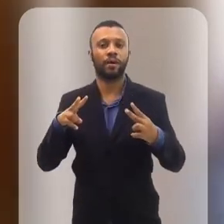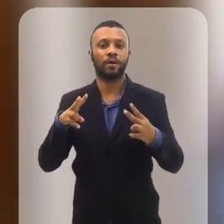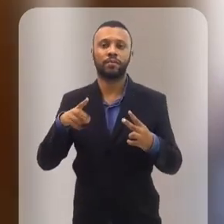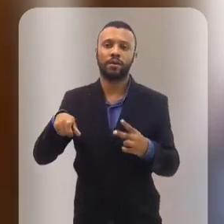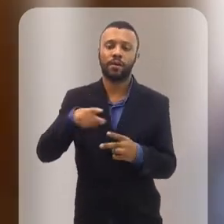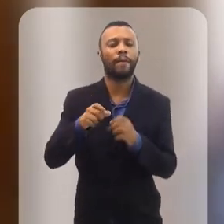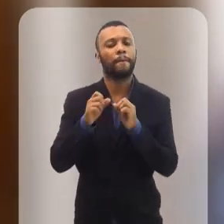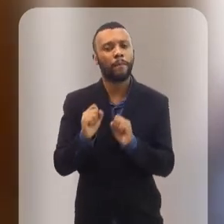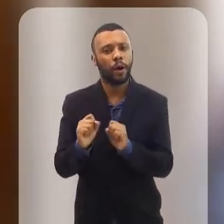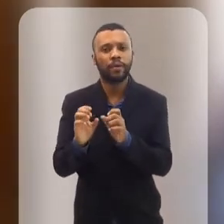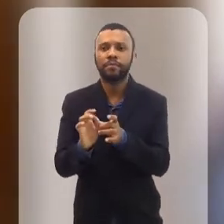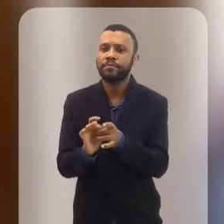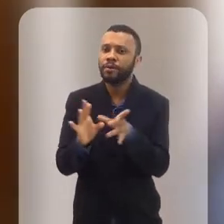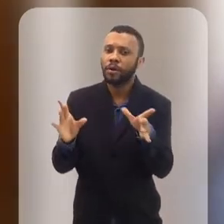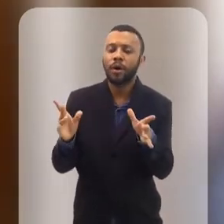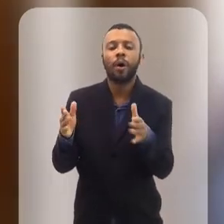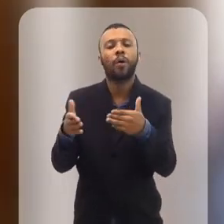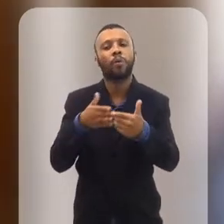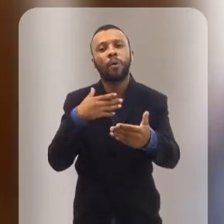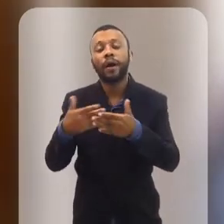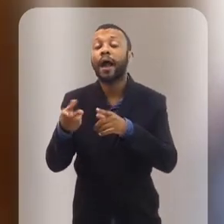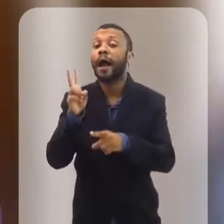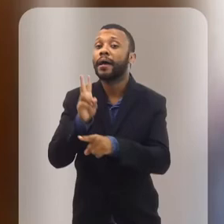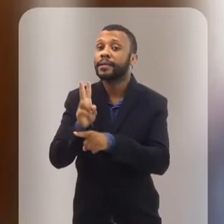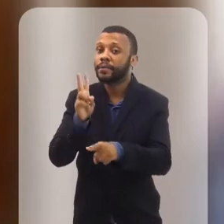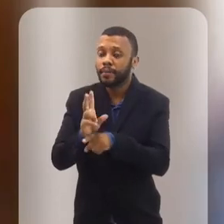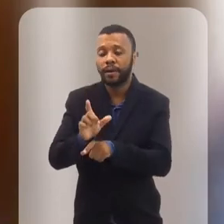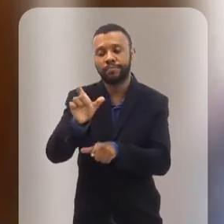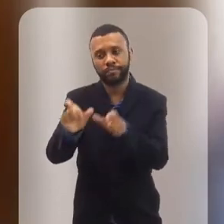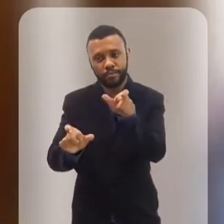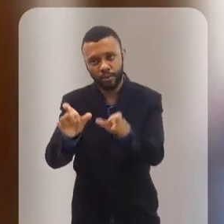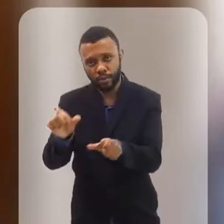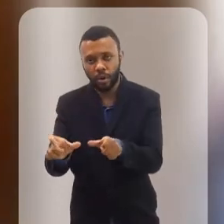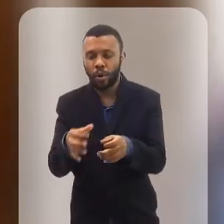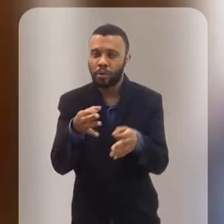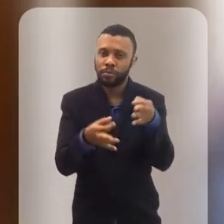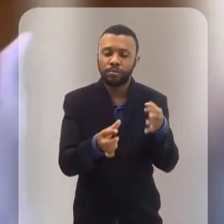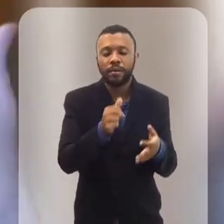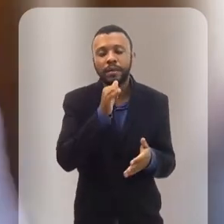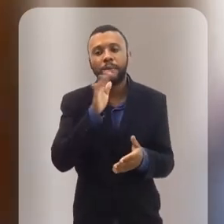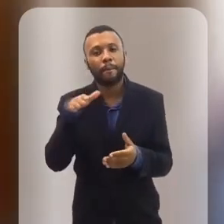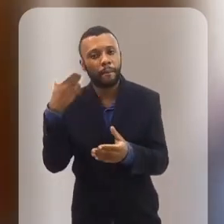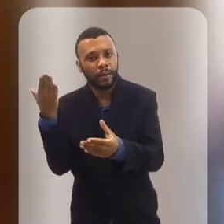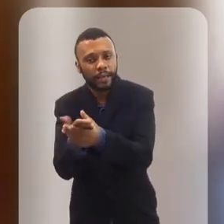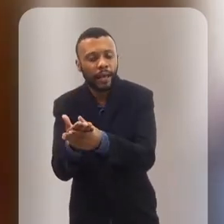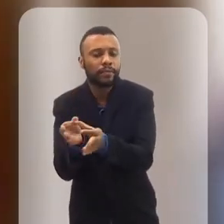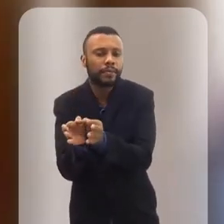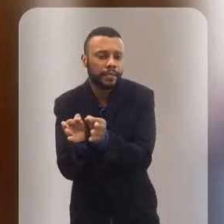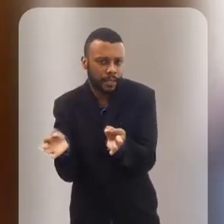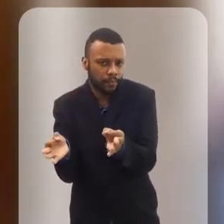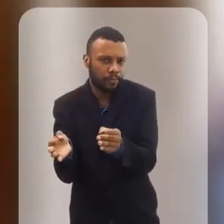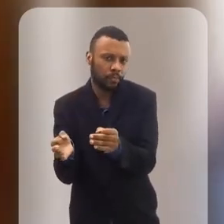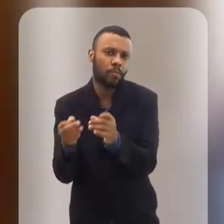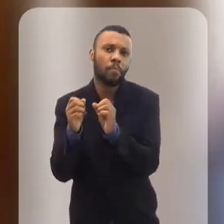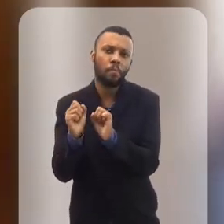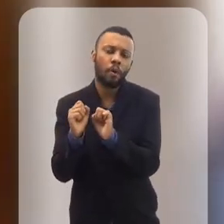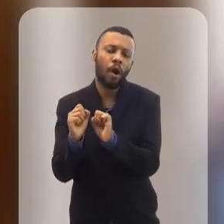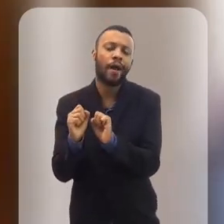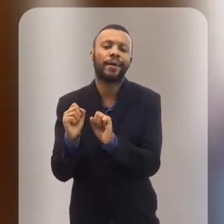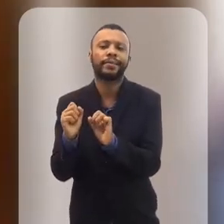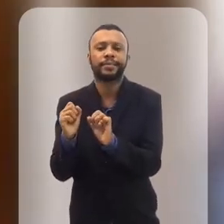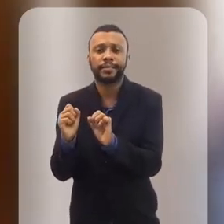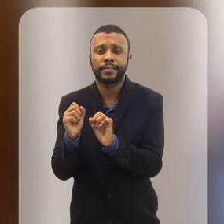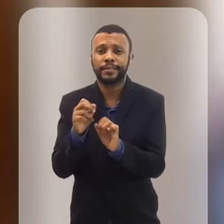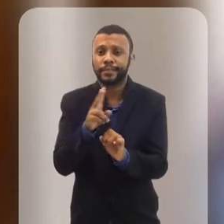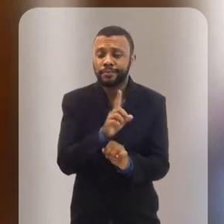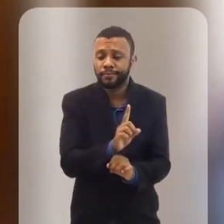vão poder fazer qualquer atendimento civil e jurídico. Então, tipo, entrar com pequenas causas, que é algo que você pode fazer de casa,